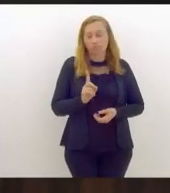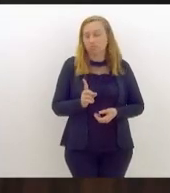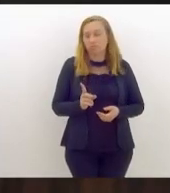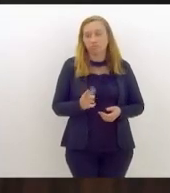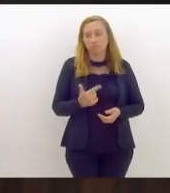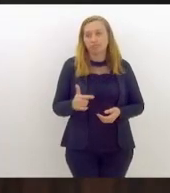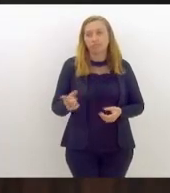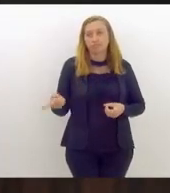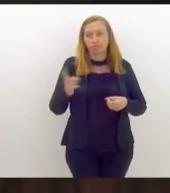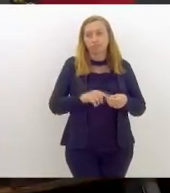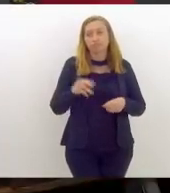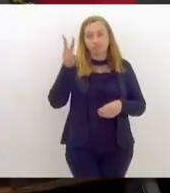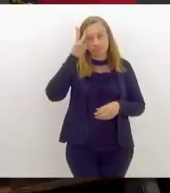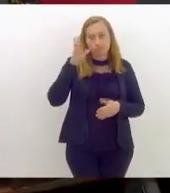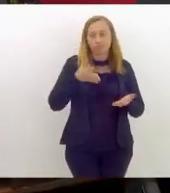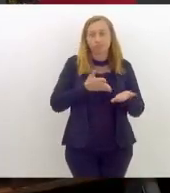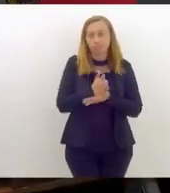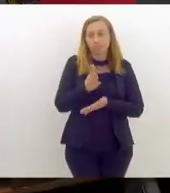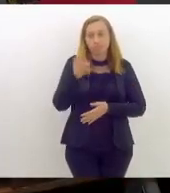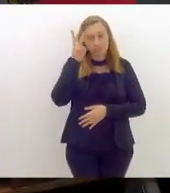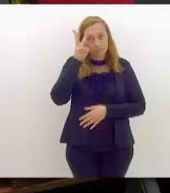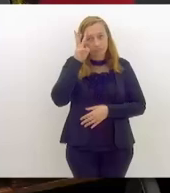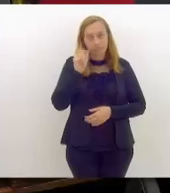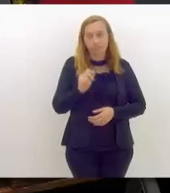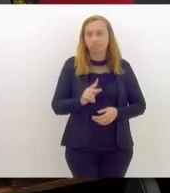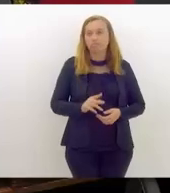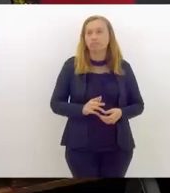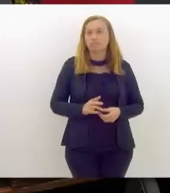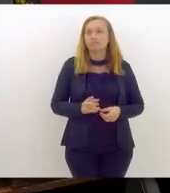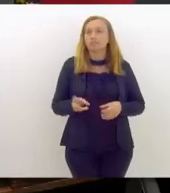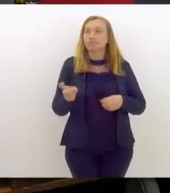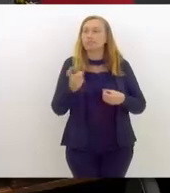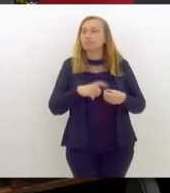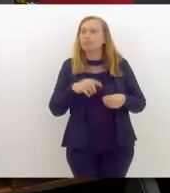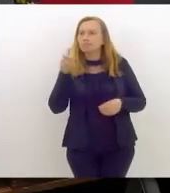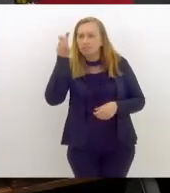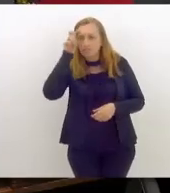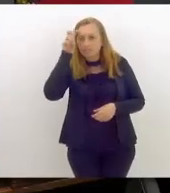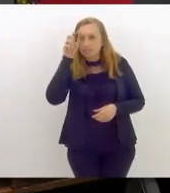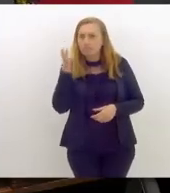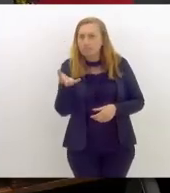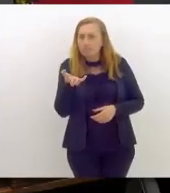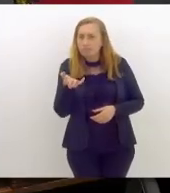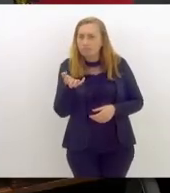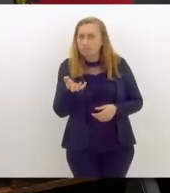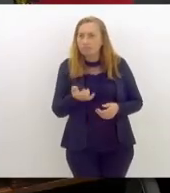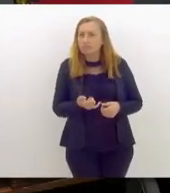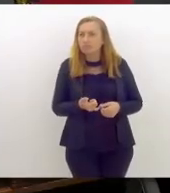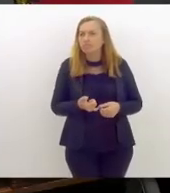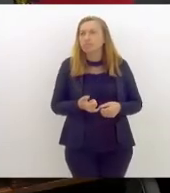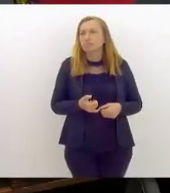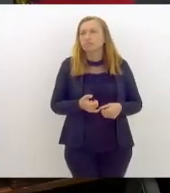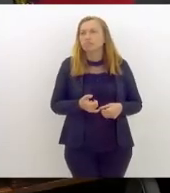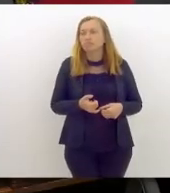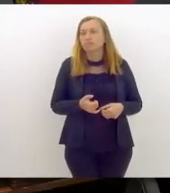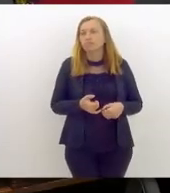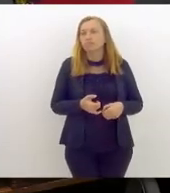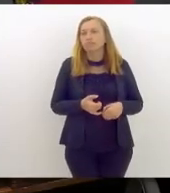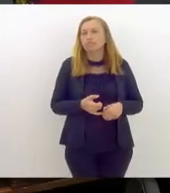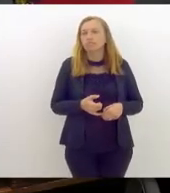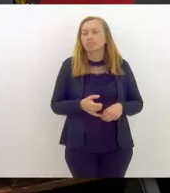Não tem. Volta terça-feira, a gente aprova terça. Quer que volte quinta, Eliomar? Não. Espera aí,